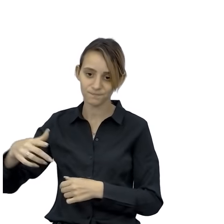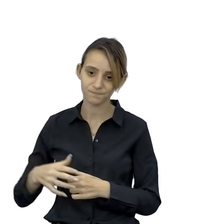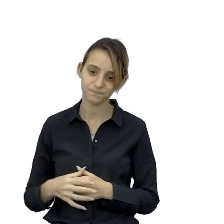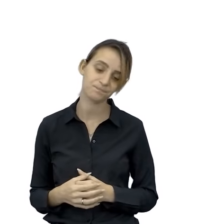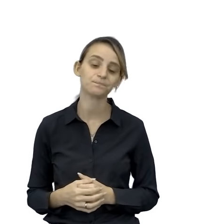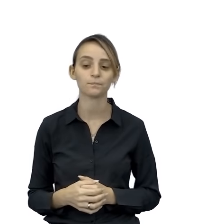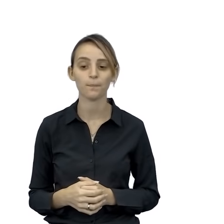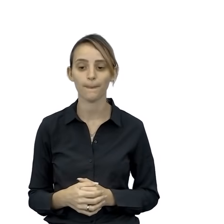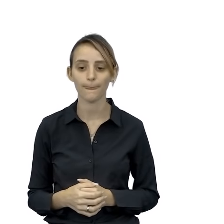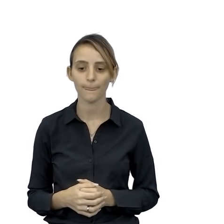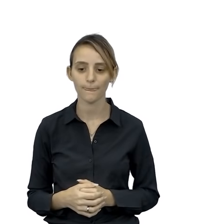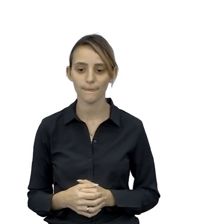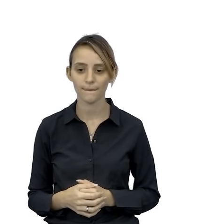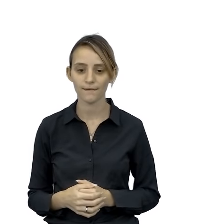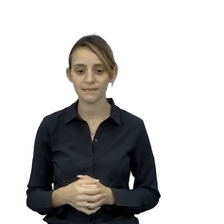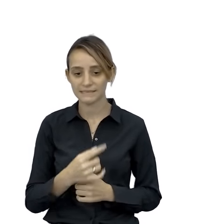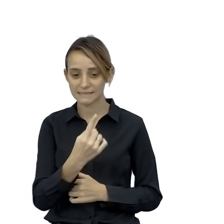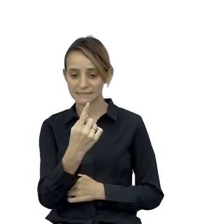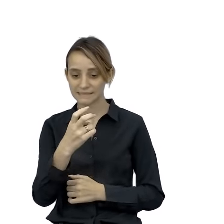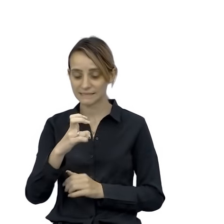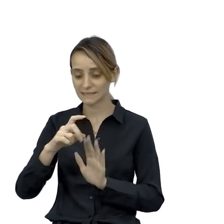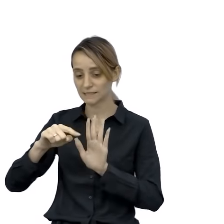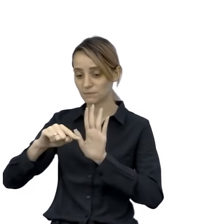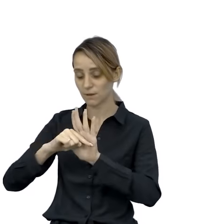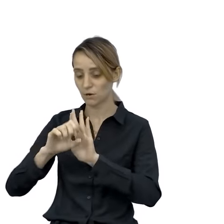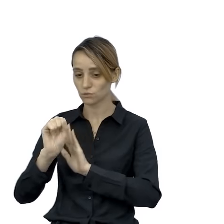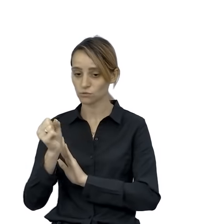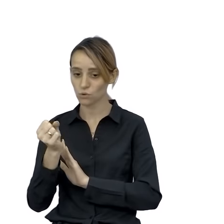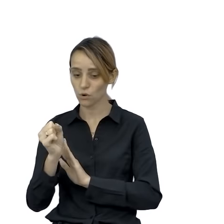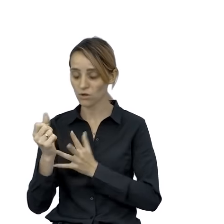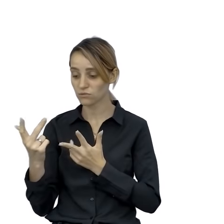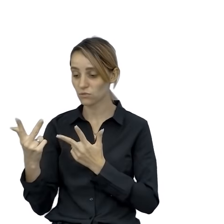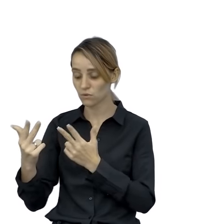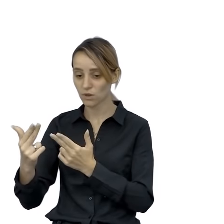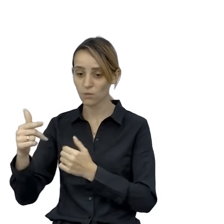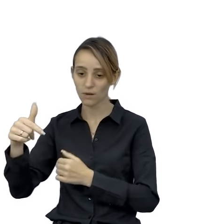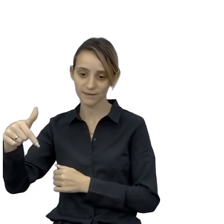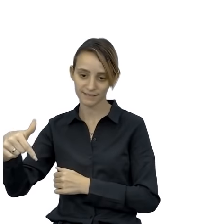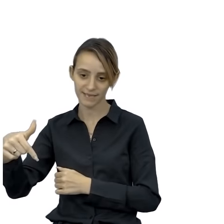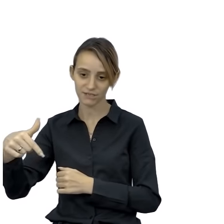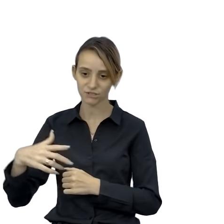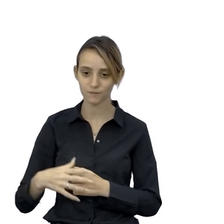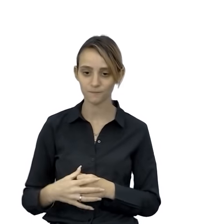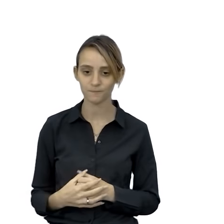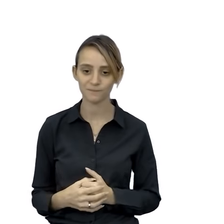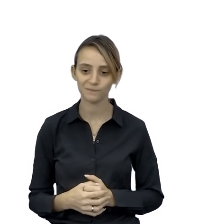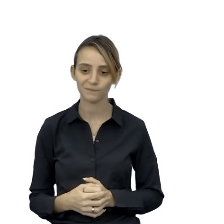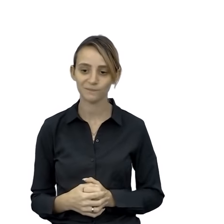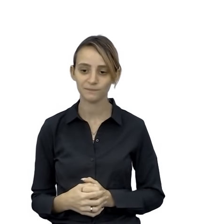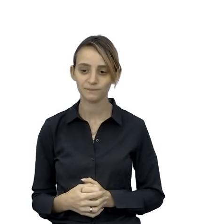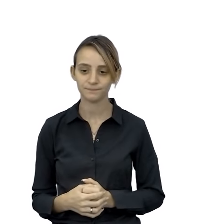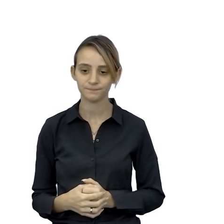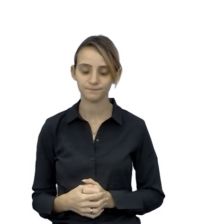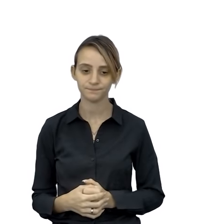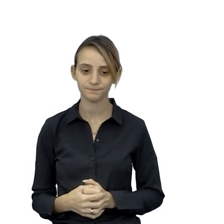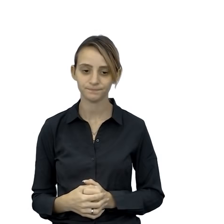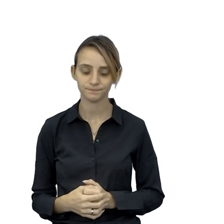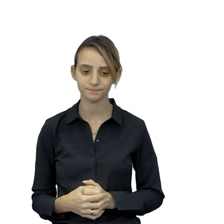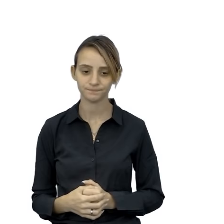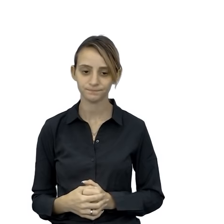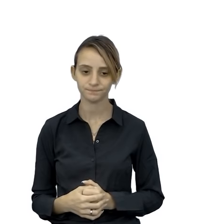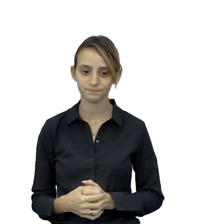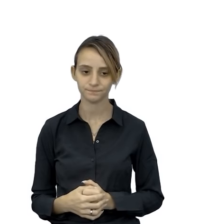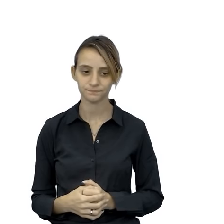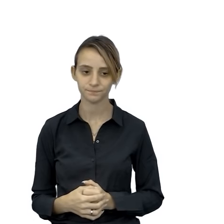né, se eu tirar 15 menos 8, né, porque vou tirando de 1 em 1, eu vou chegar aí no 7. Então, seguindo